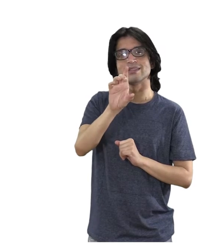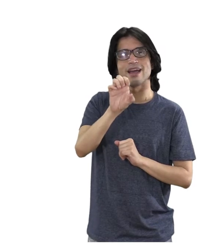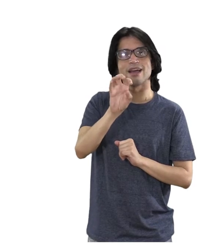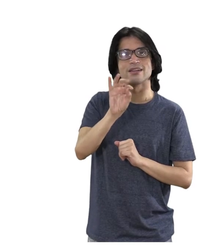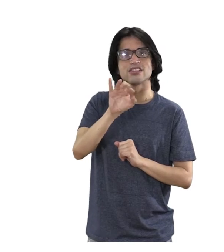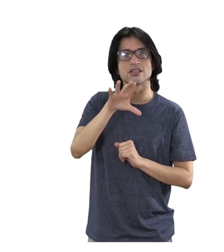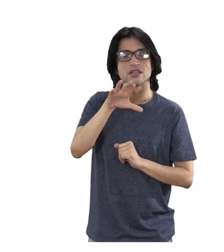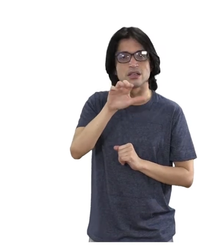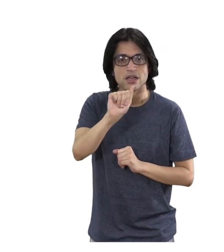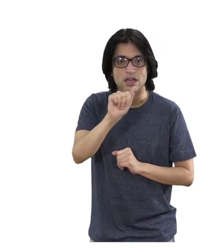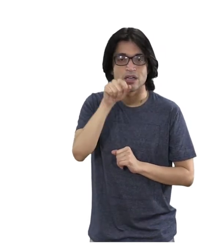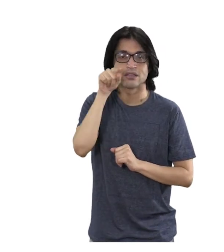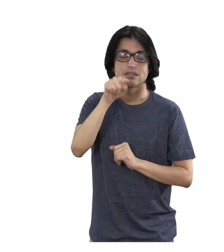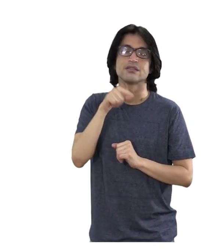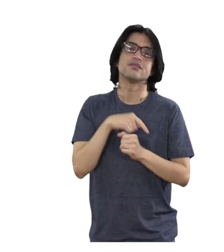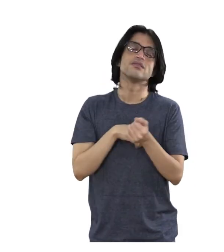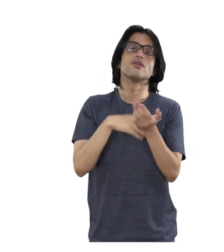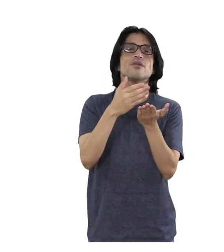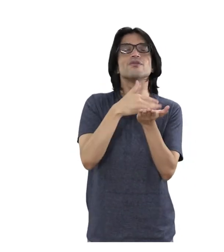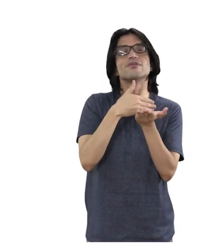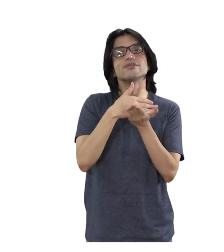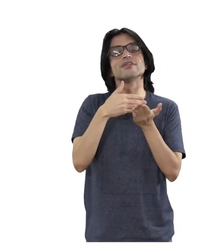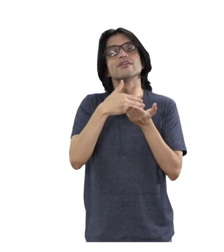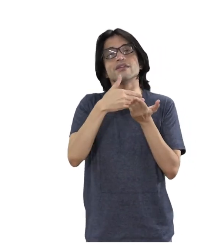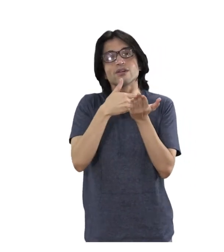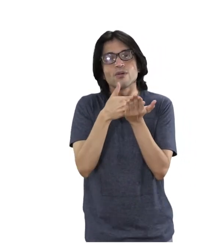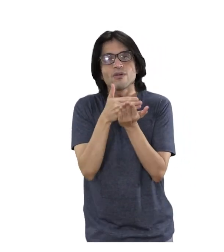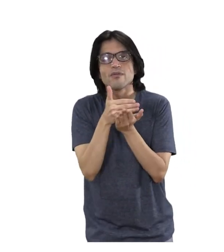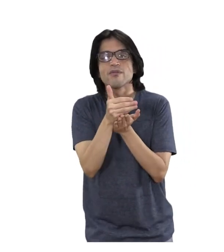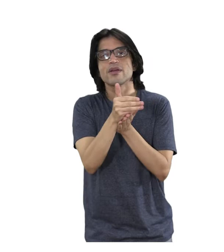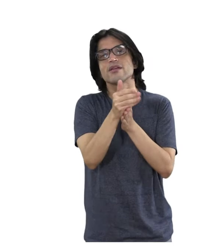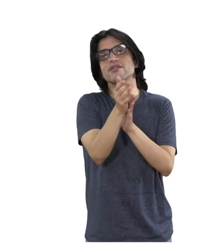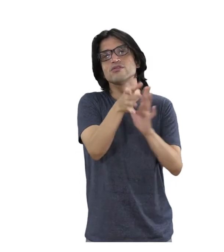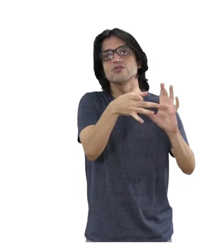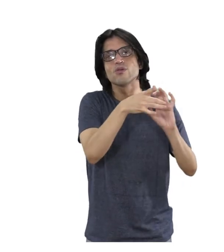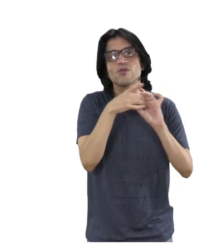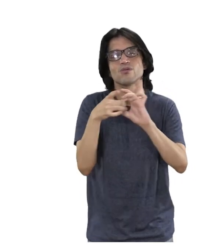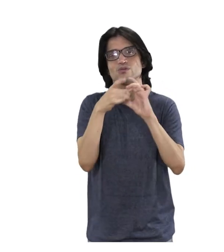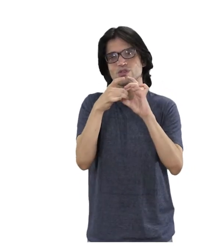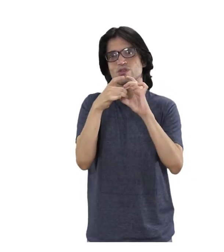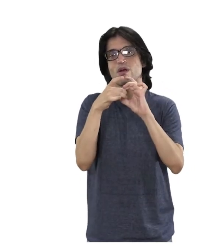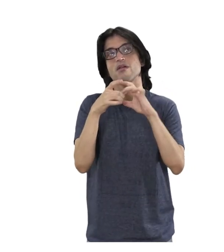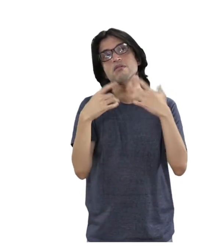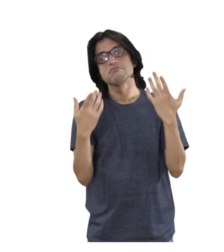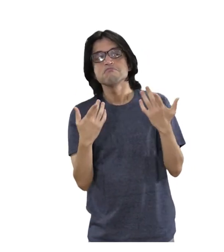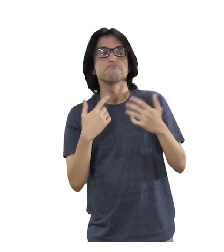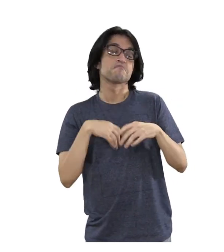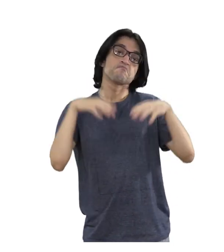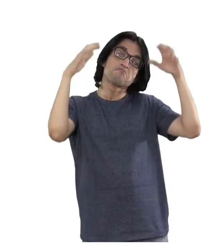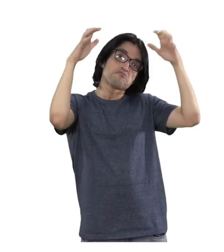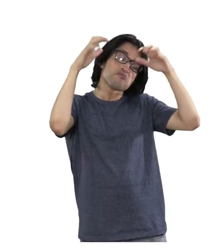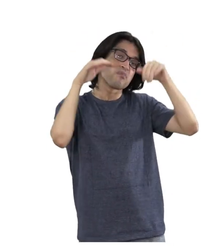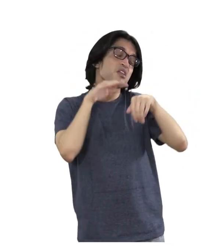orações coordenadas introduzidas por conjunções. Deve ter chovido à noite, pois o chão